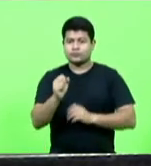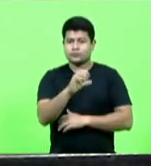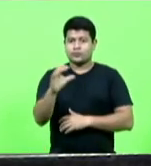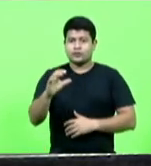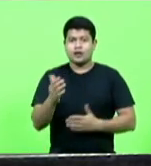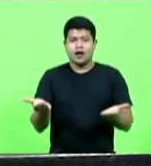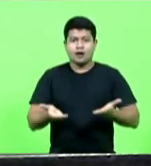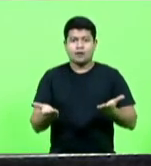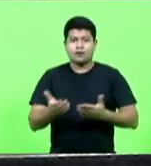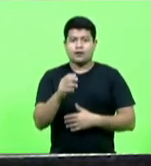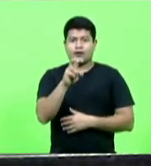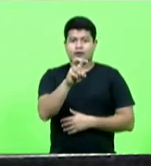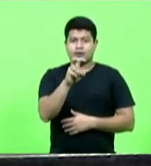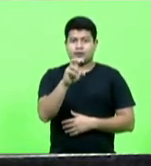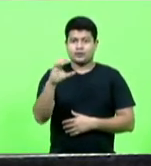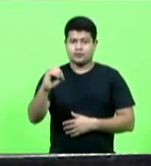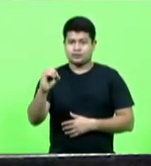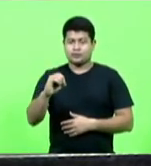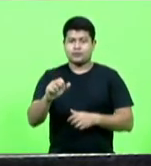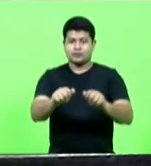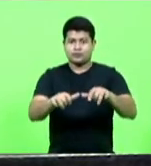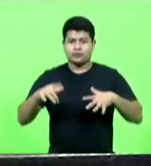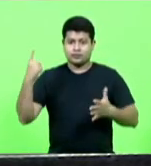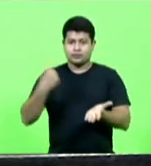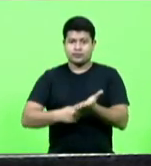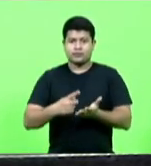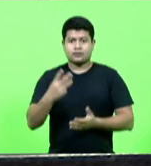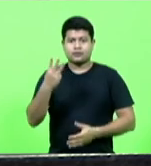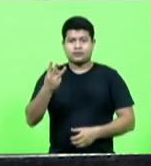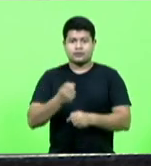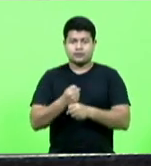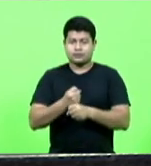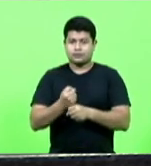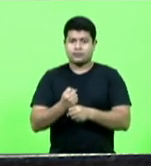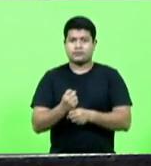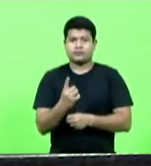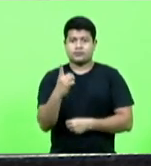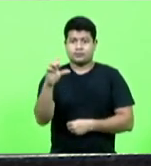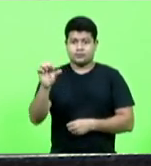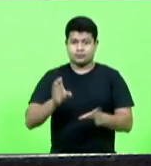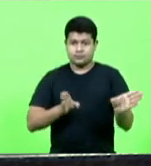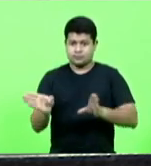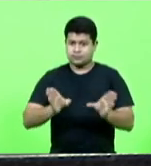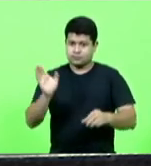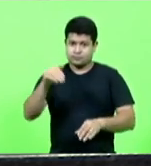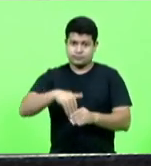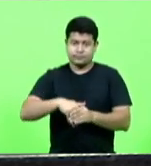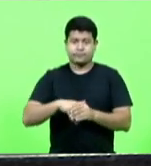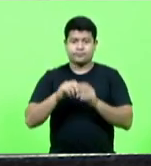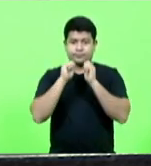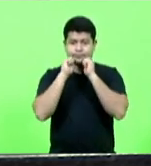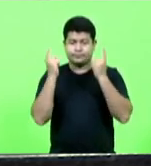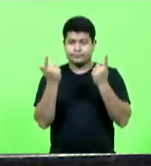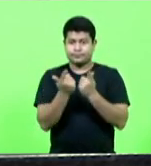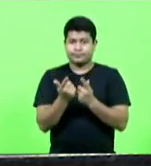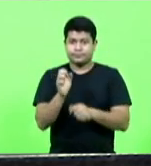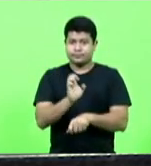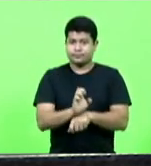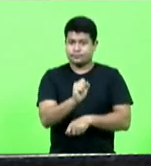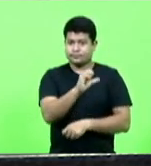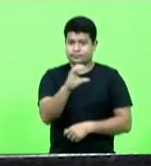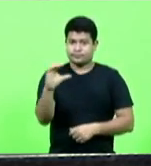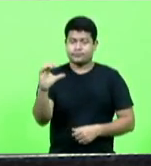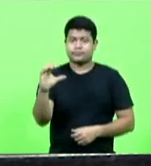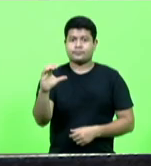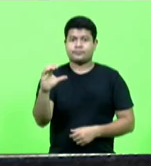50ª Sessão Ordinária da 3ª Sessão Legislativa da 19ª Legislatura da Assembleia Legislativa do Estado